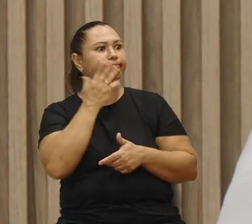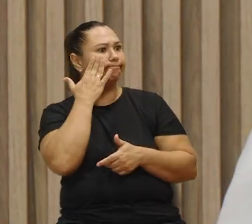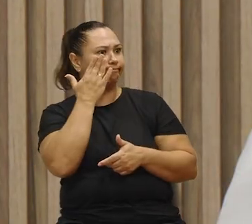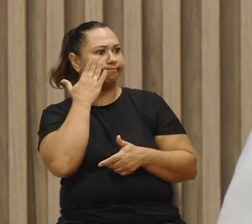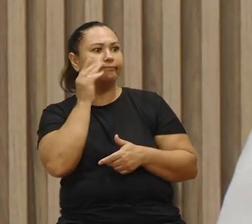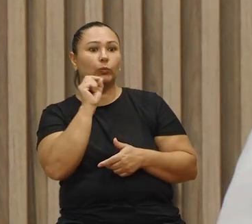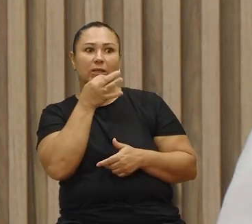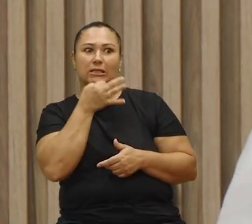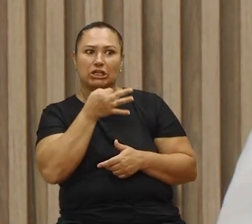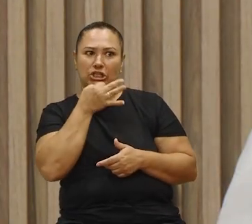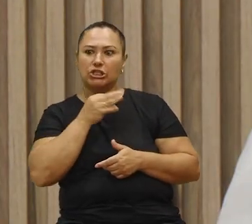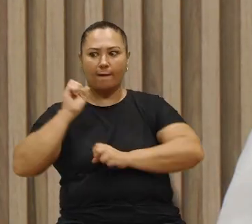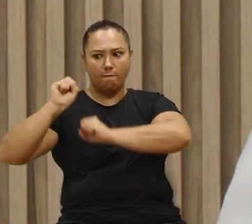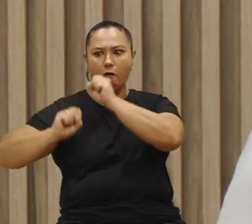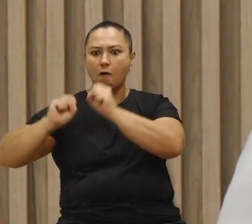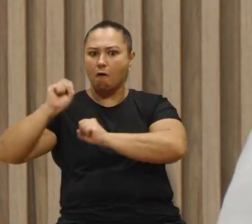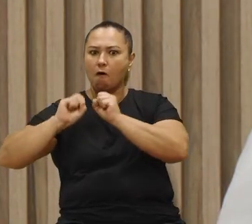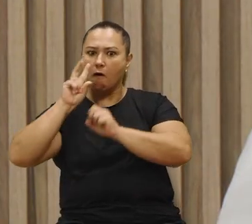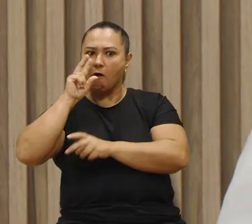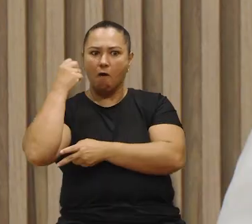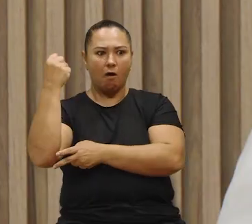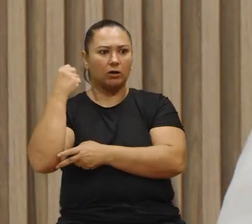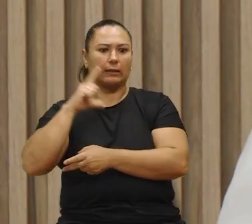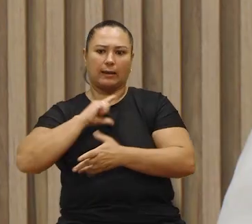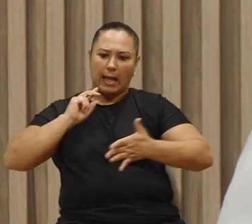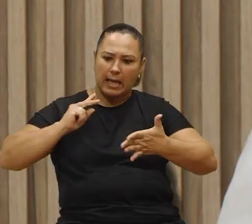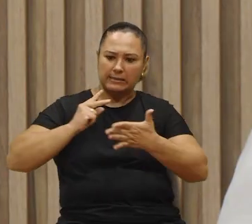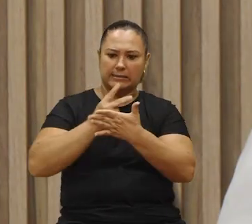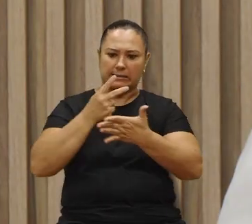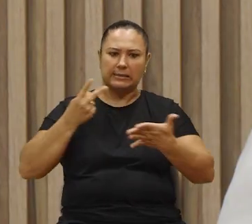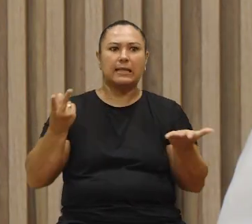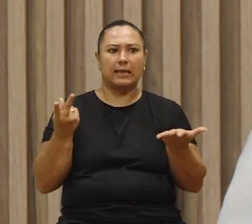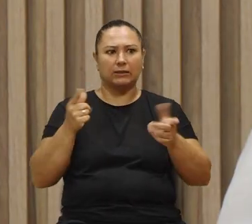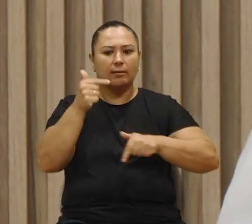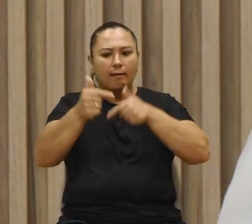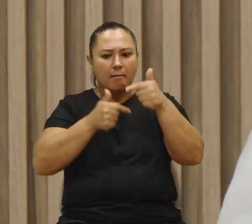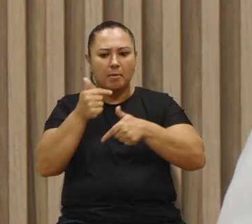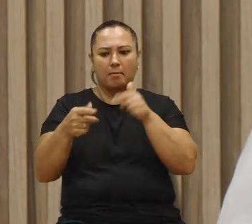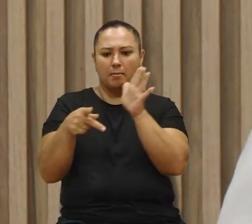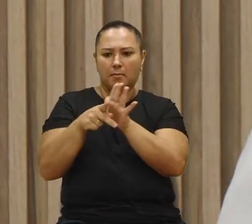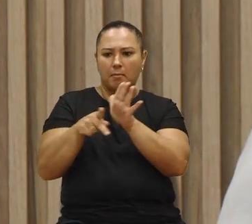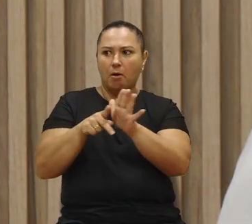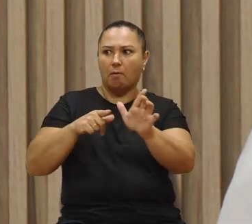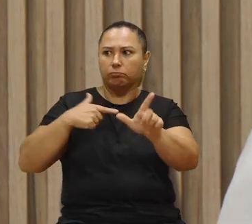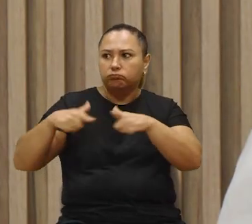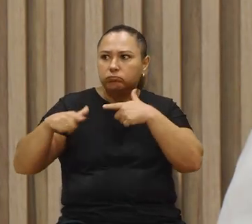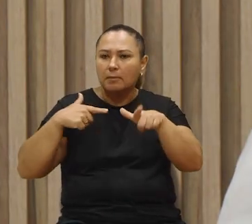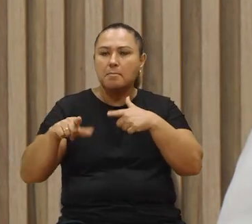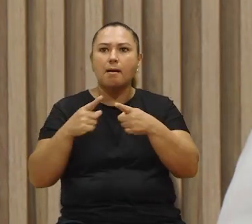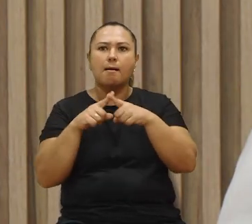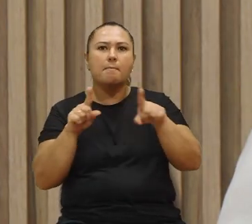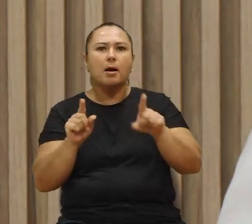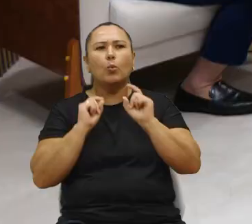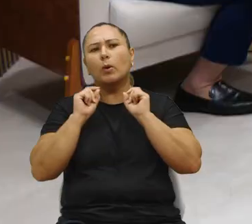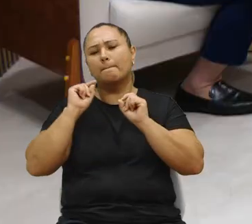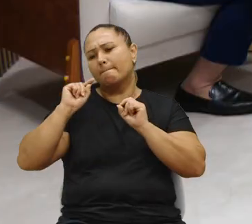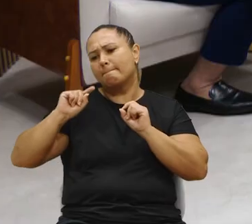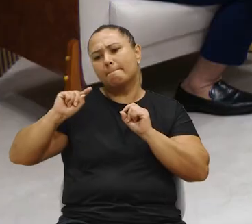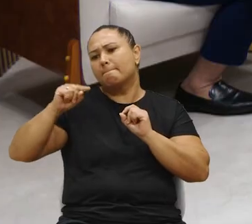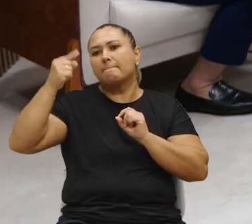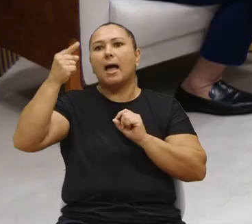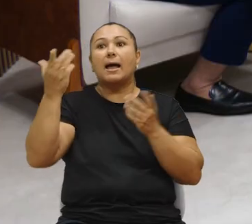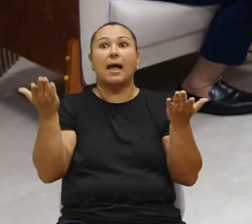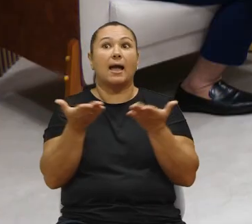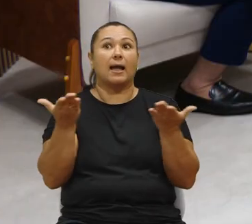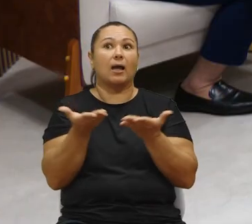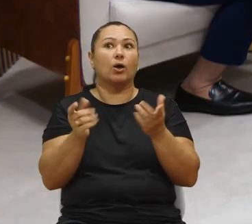que Caxias do Sul é uma terra de indústria forte. Então, tem os acidentes de trabalho que são da operação, né? Sim. Mas, para